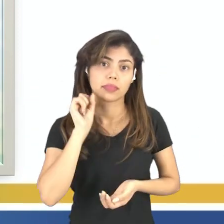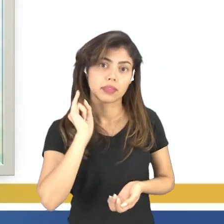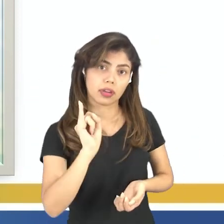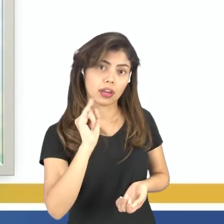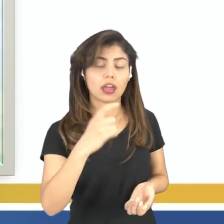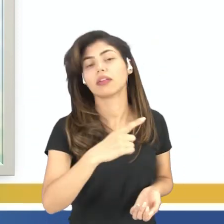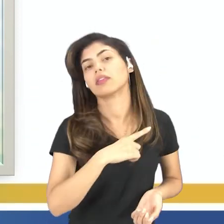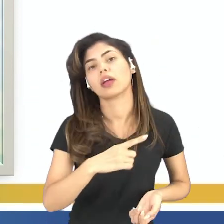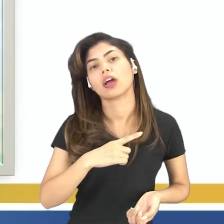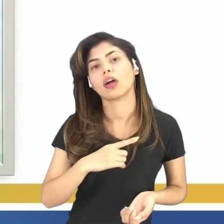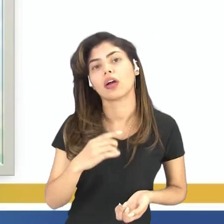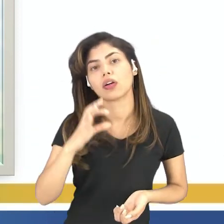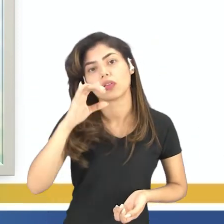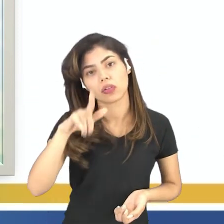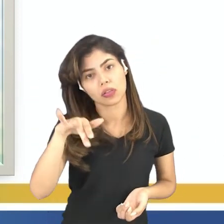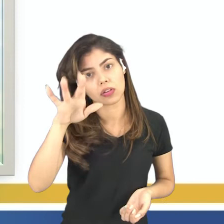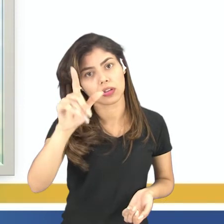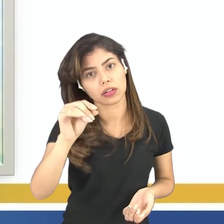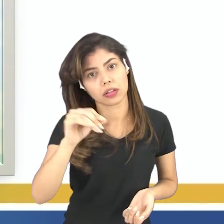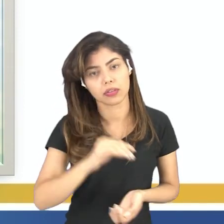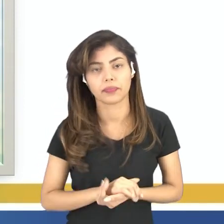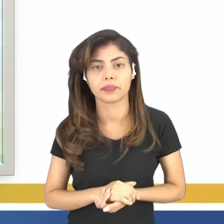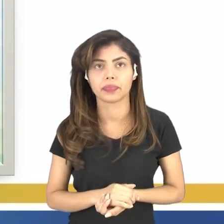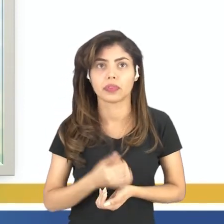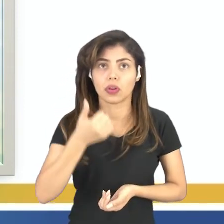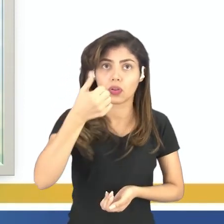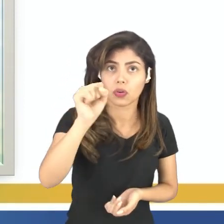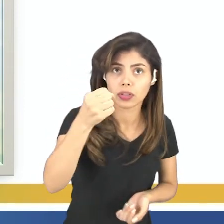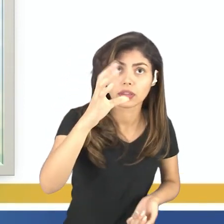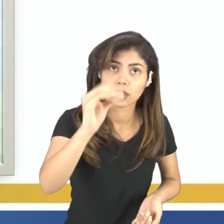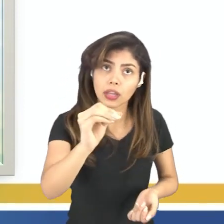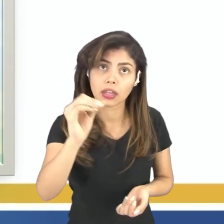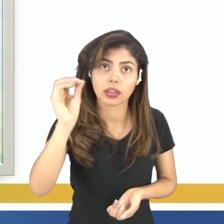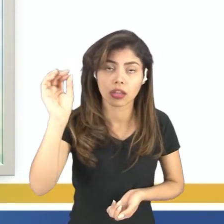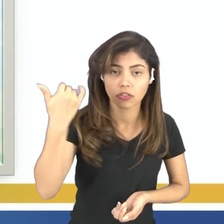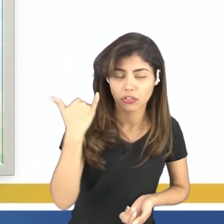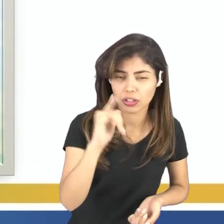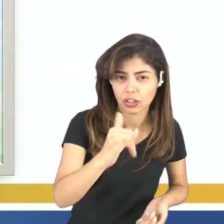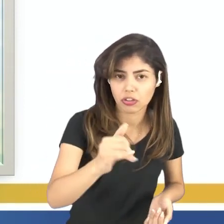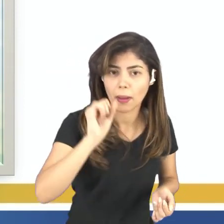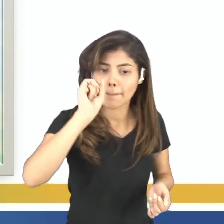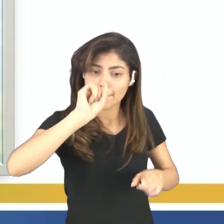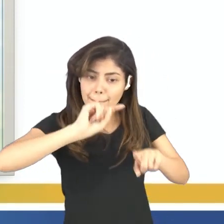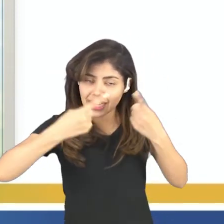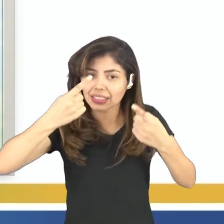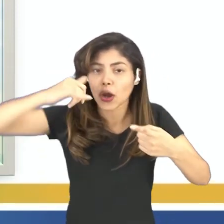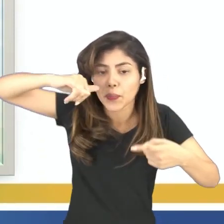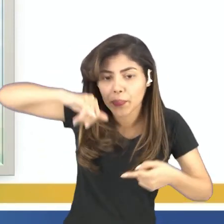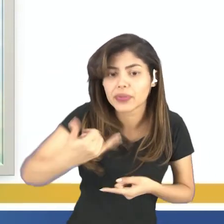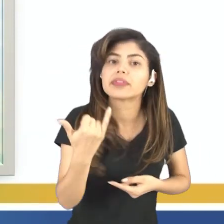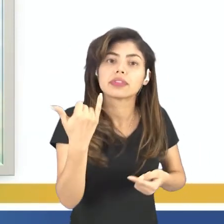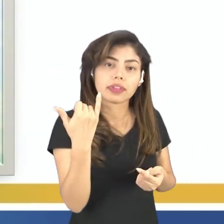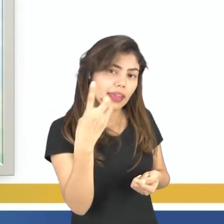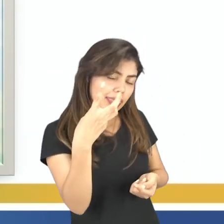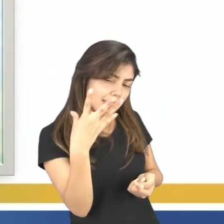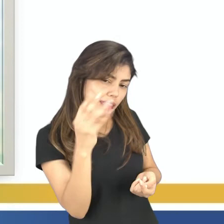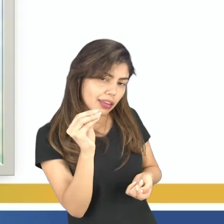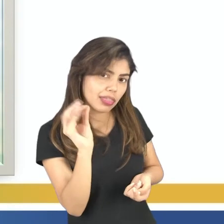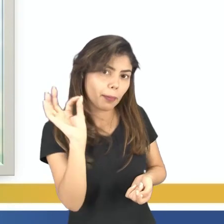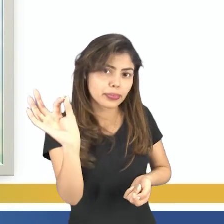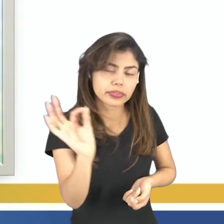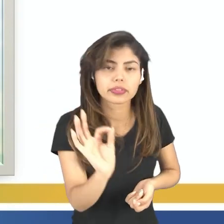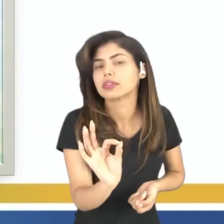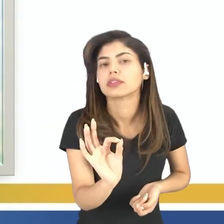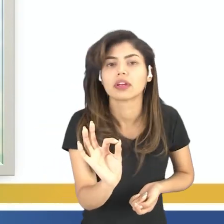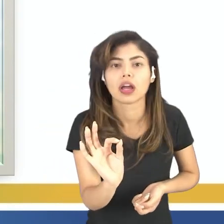grandeza adimensional. Então, nós temos aí, tá? No caso, se eu estou colocando